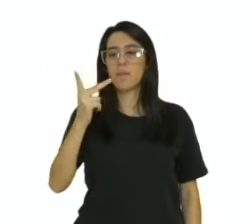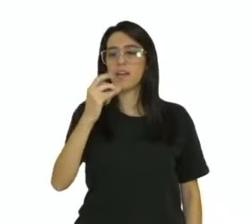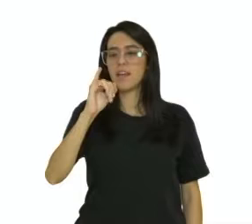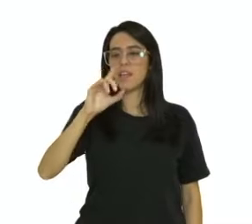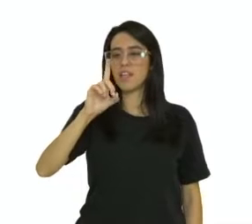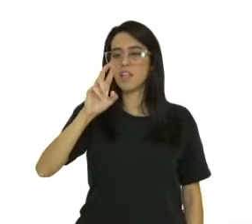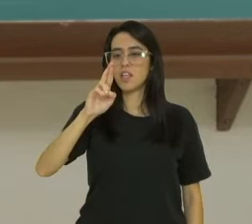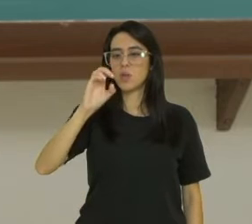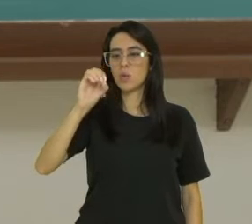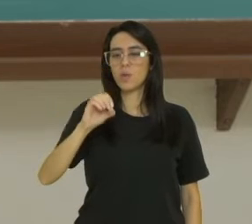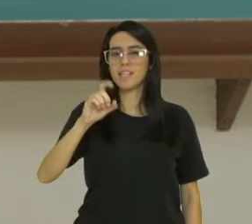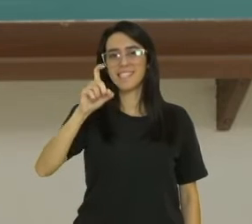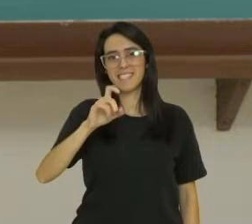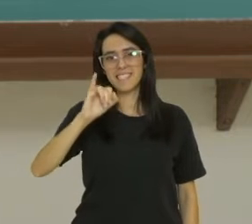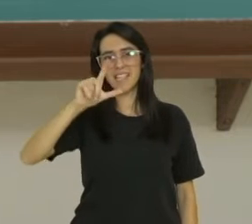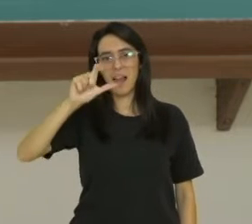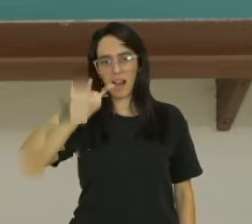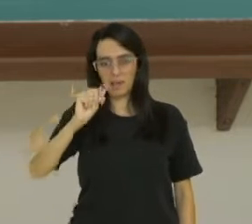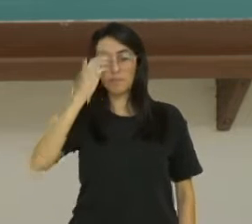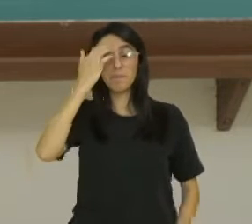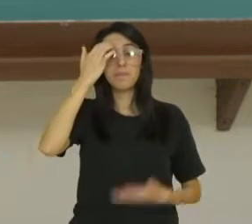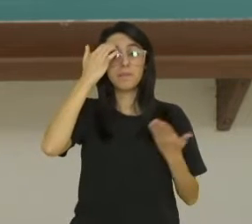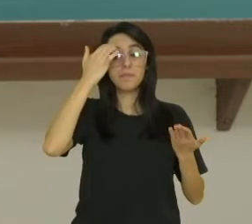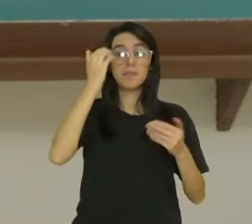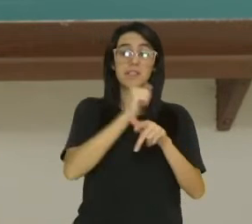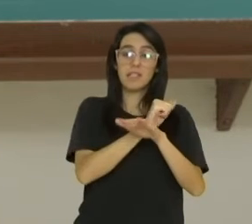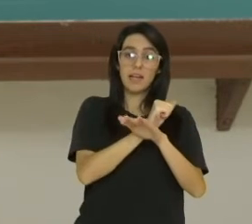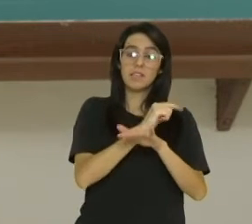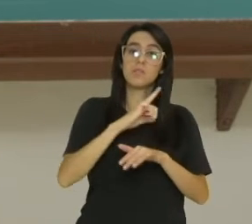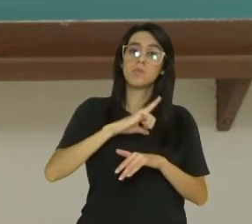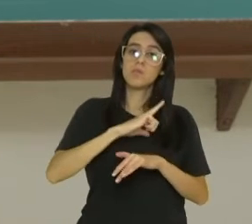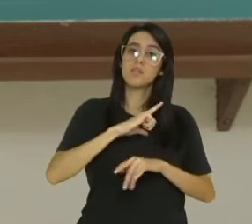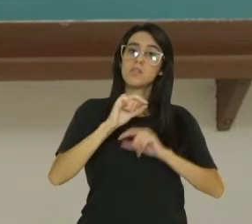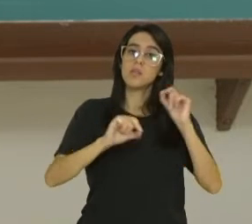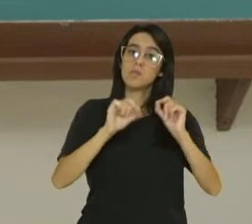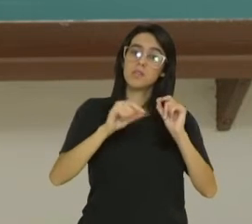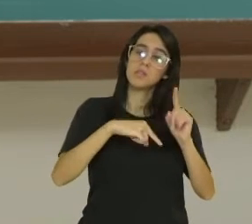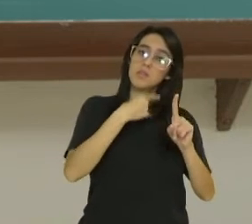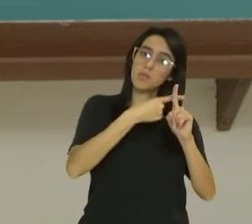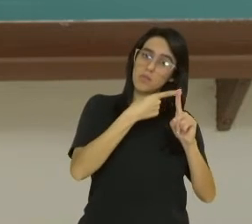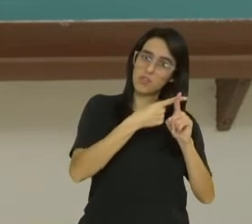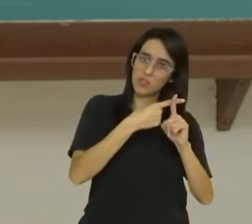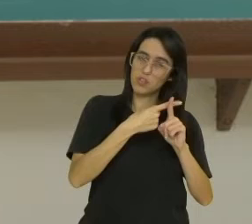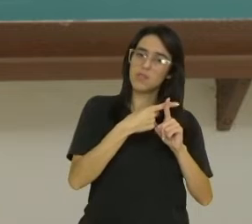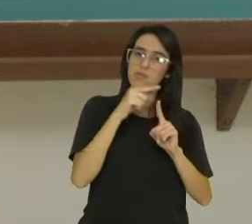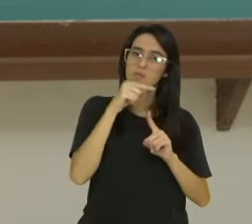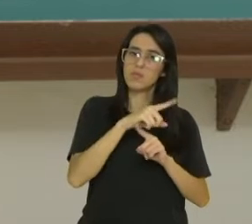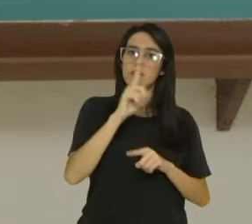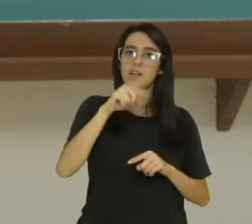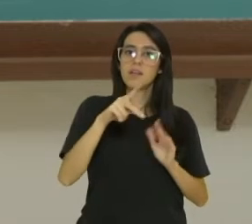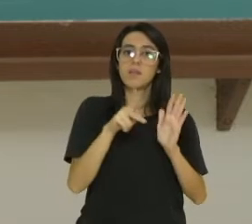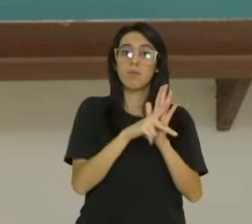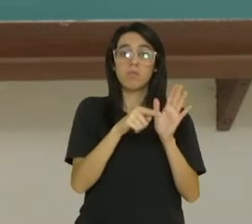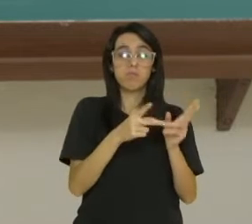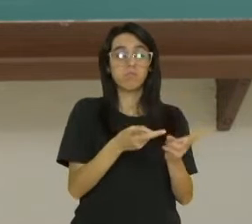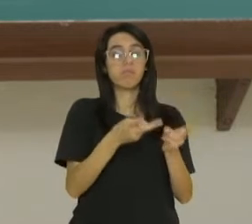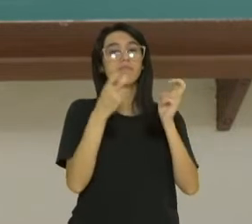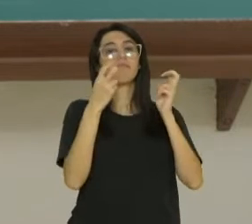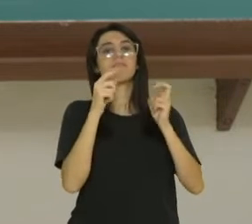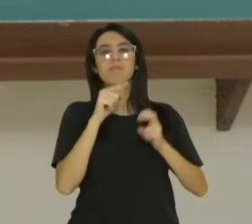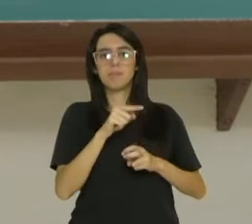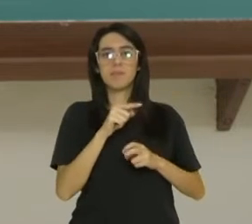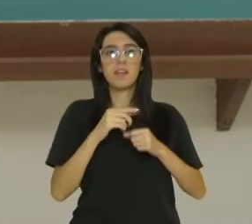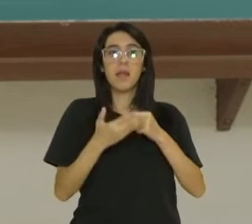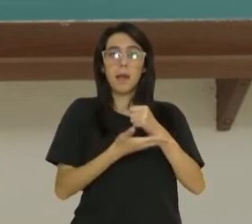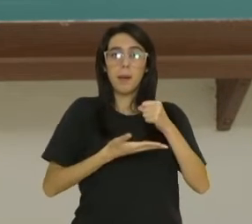o OH-. Então, lá no ácido, a gente tinha sempre a parte positiva, o H+, como forma de identificar. Aqui para a